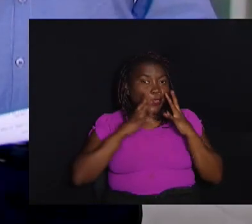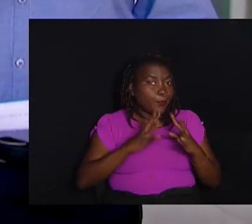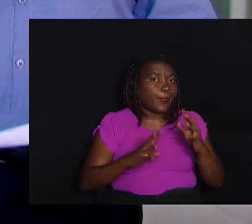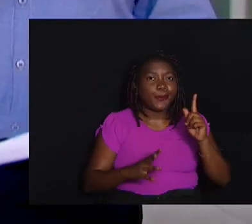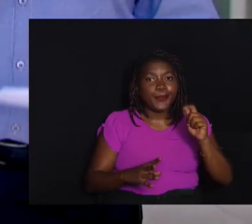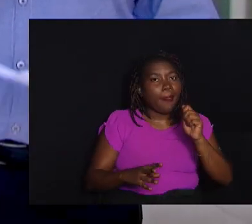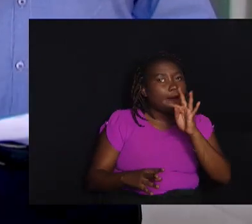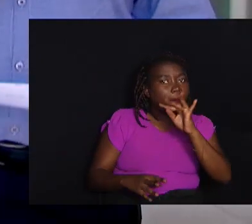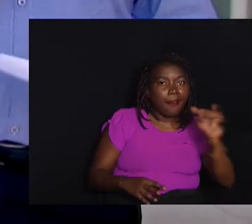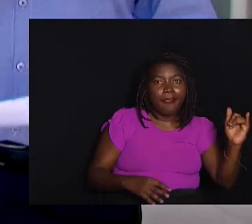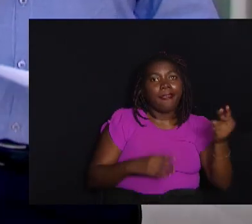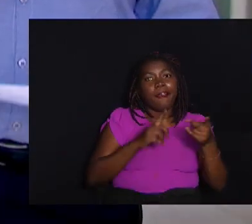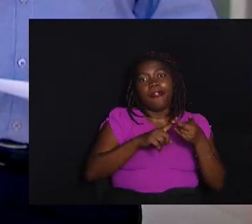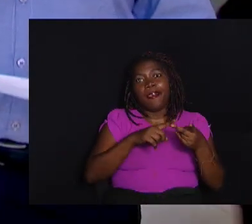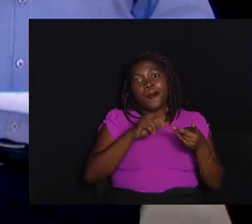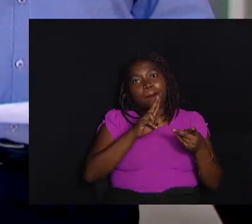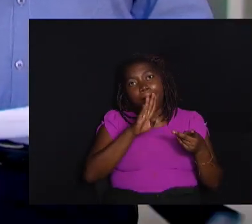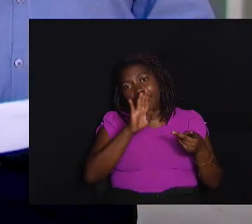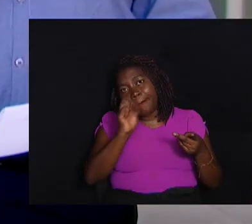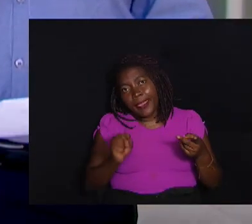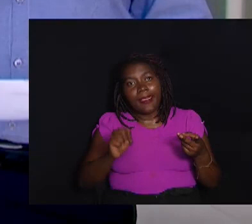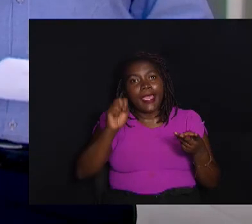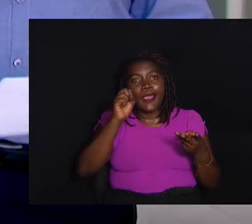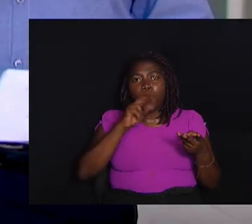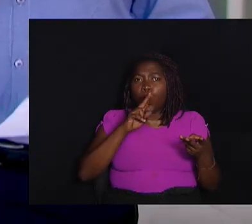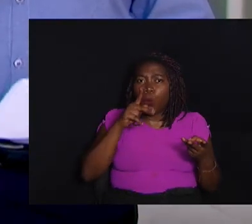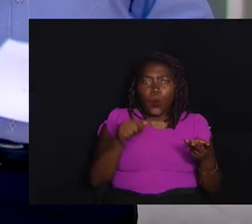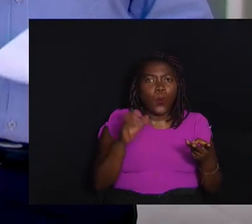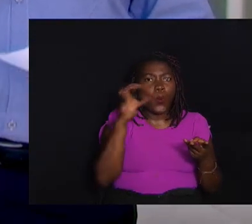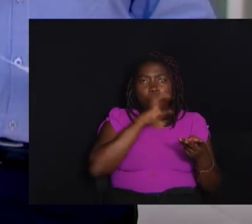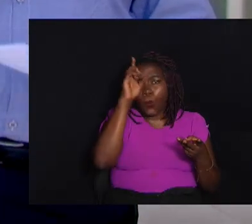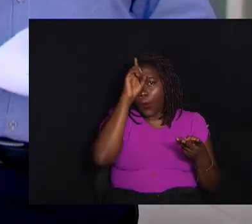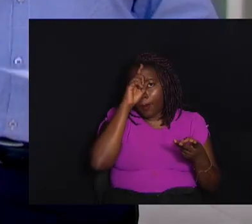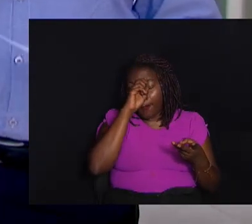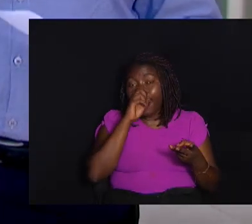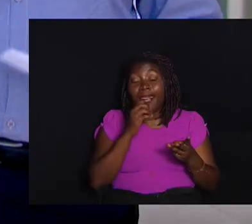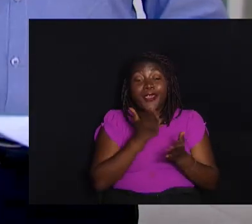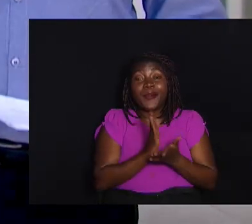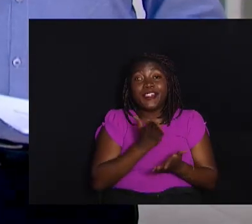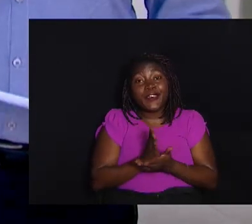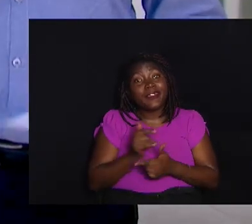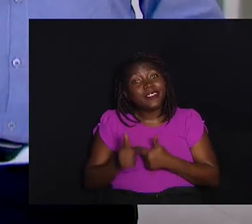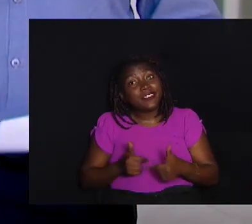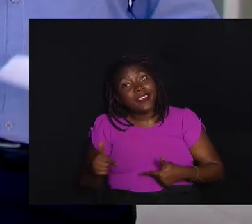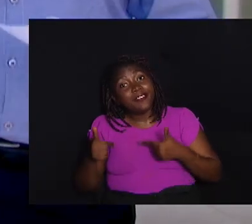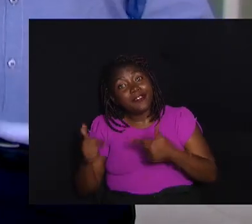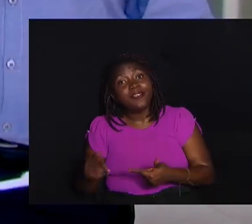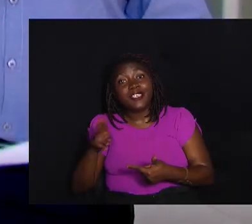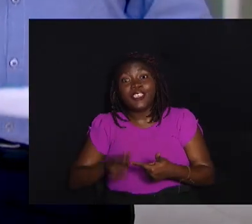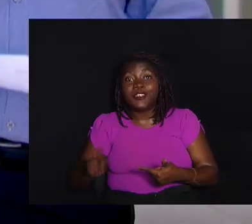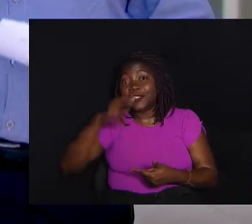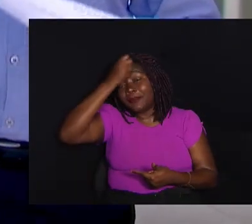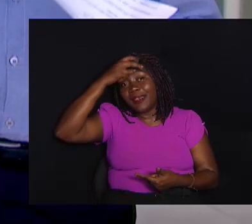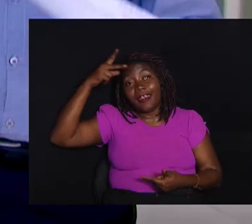atendimento das unidades de saúde, das UBSs e das UPAs. E o restante vai para os serviços que são utilizados na prefeitura, na